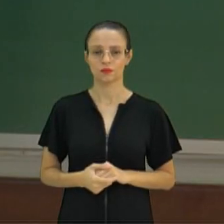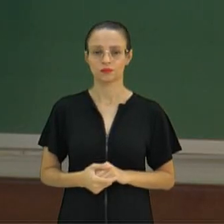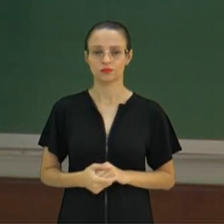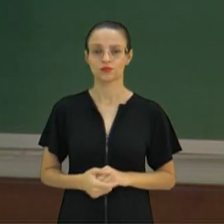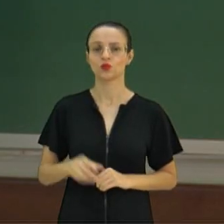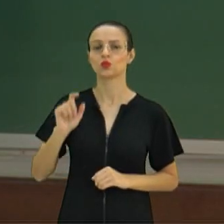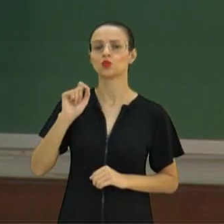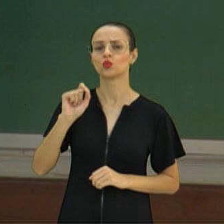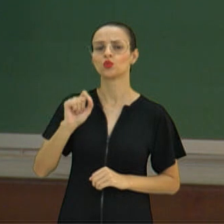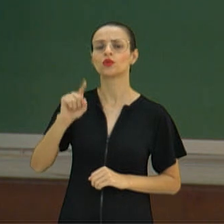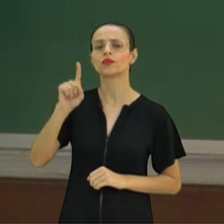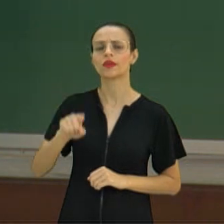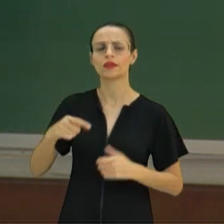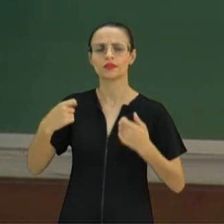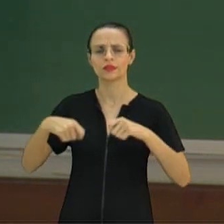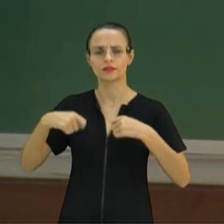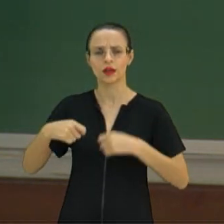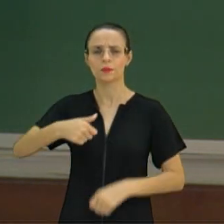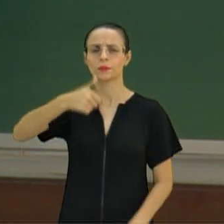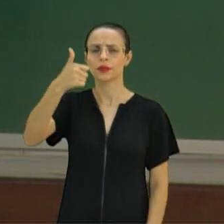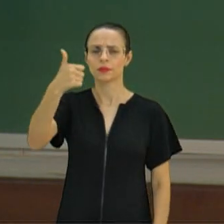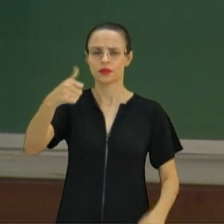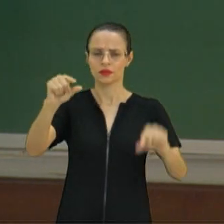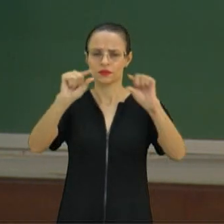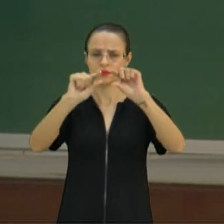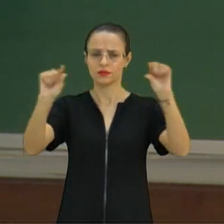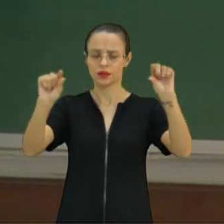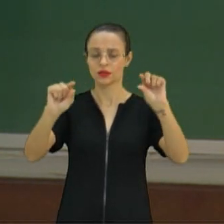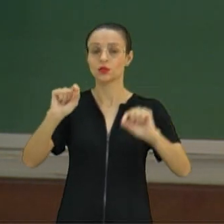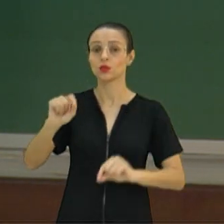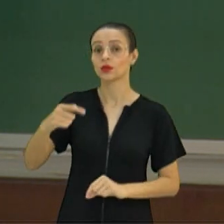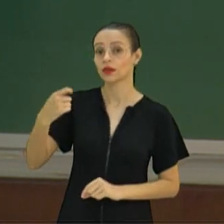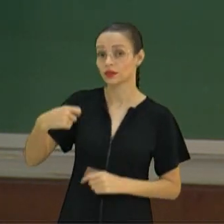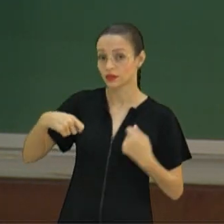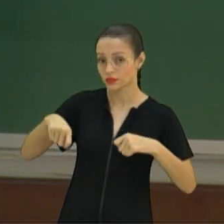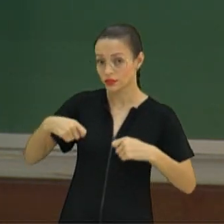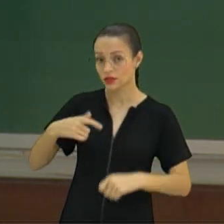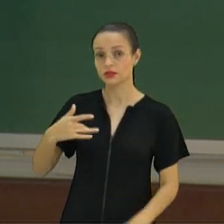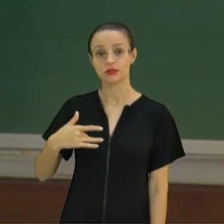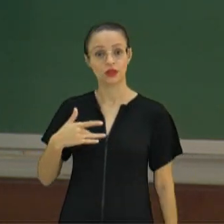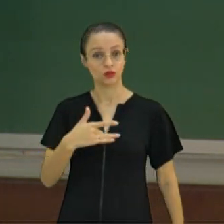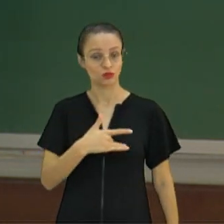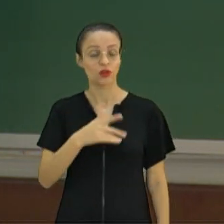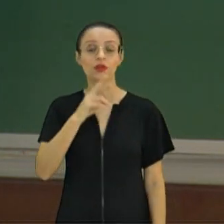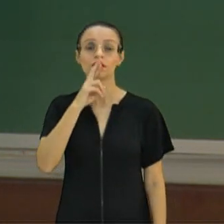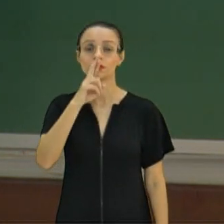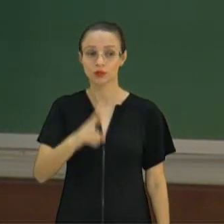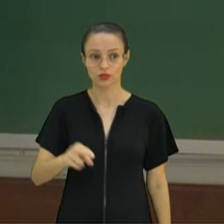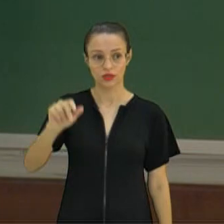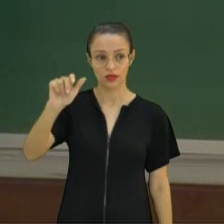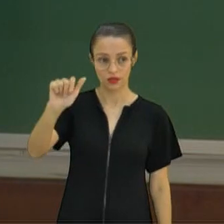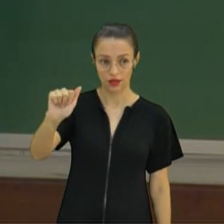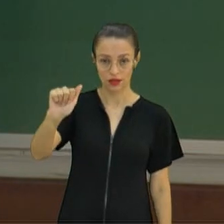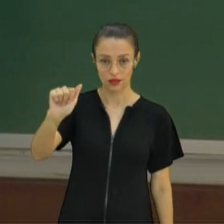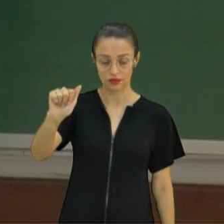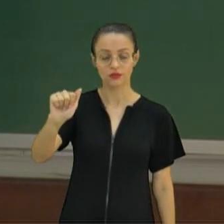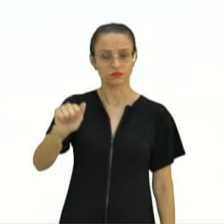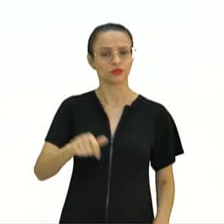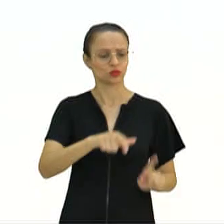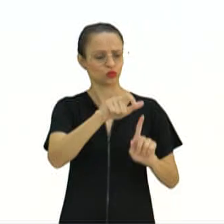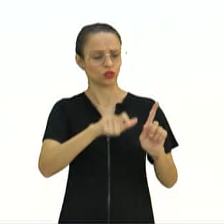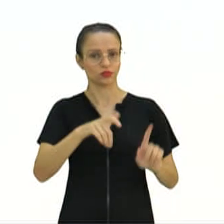O que é necessário no primeiro enunciado? O que é necessário? Saúde. Resposta da letra A. Encontramos o